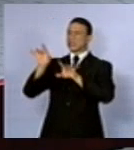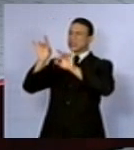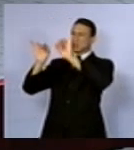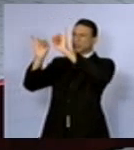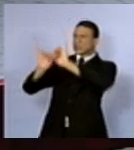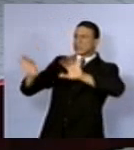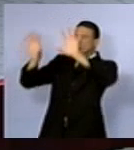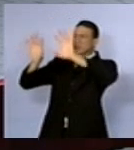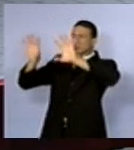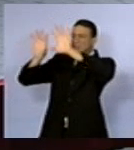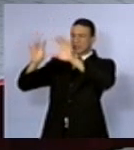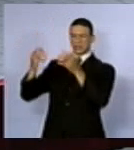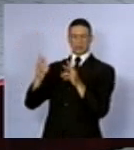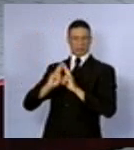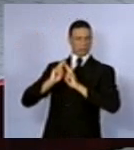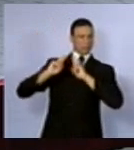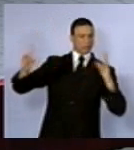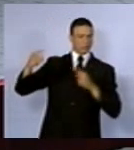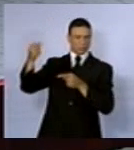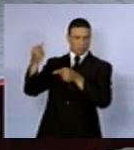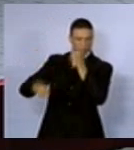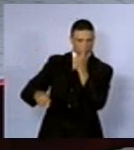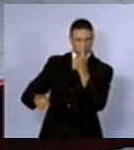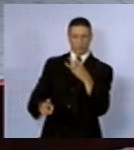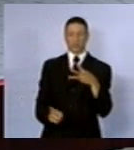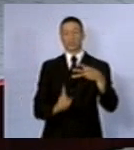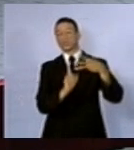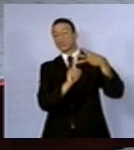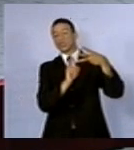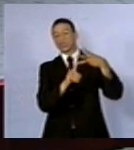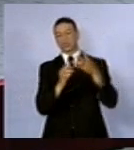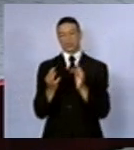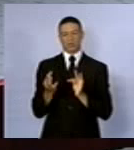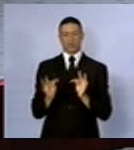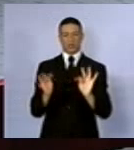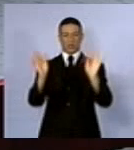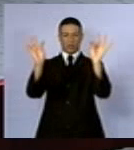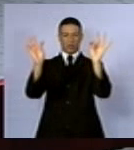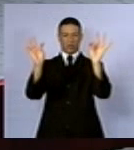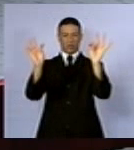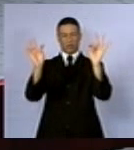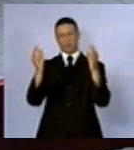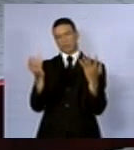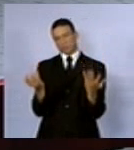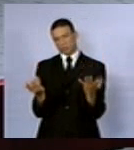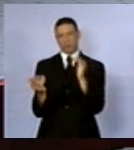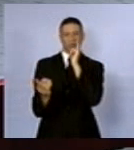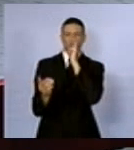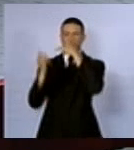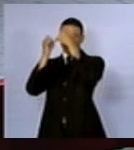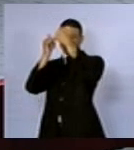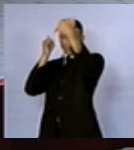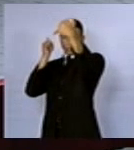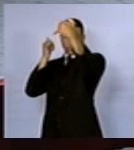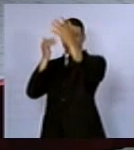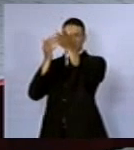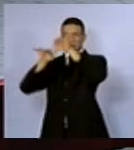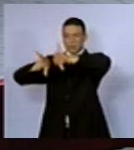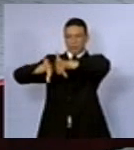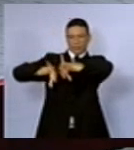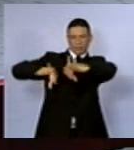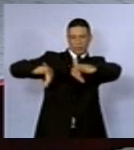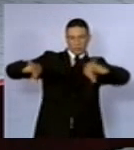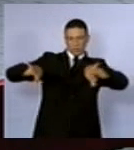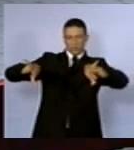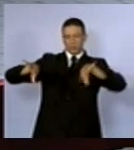imagens urbanas. E a tecnologia. Muito bem, o que podemos fazer, então, com a linha? Como podemos afastar